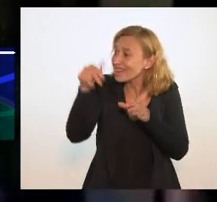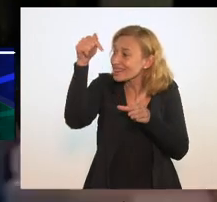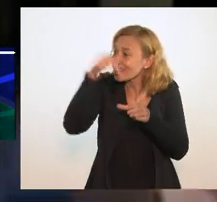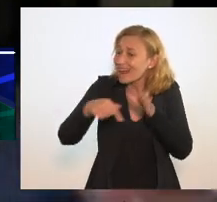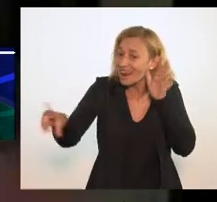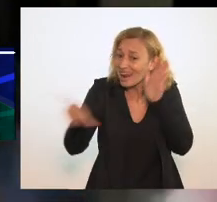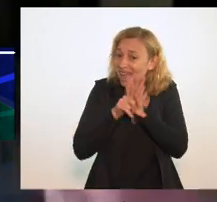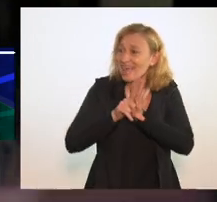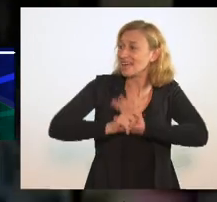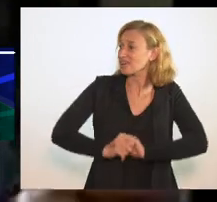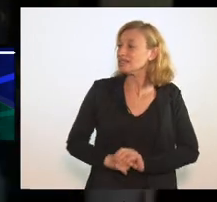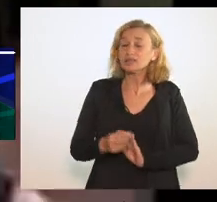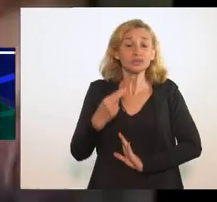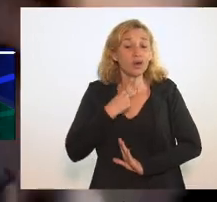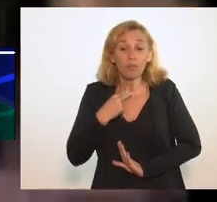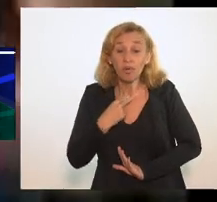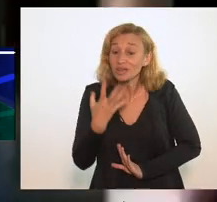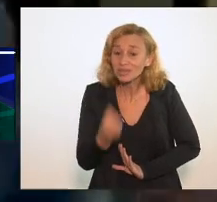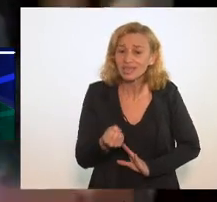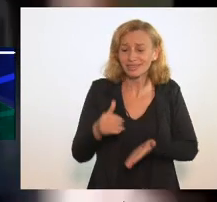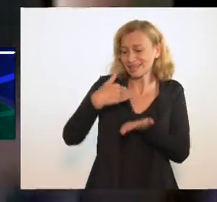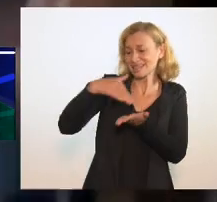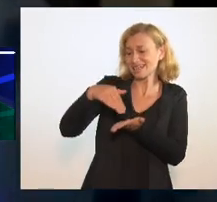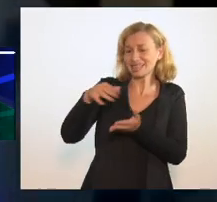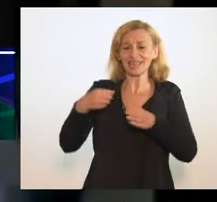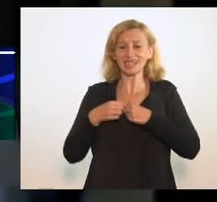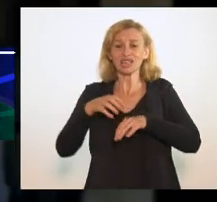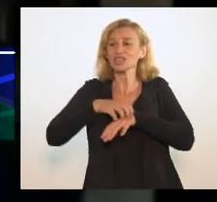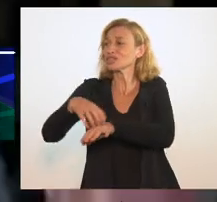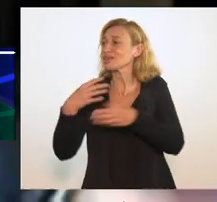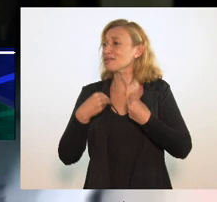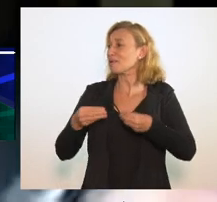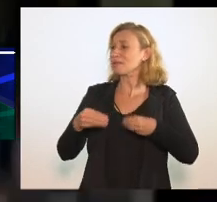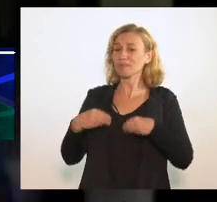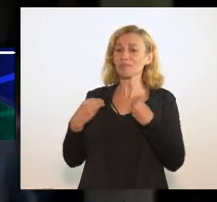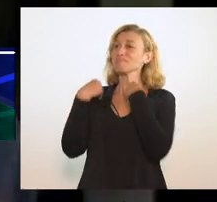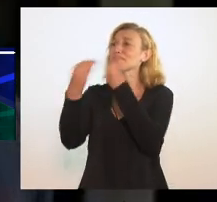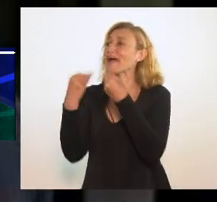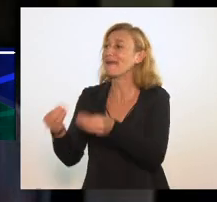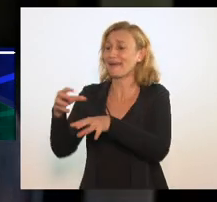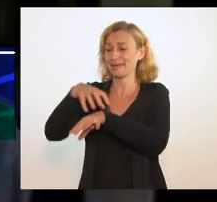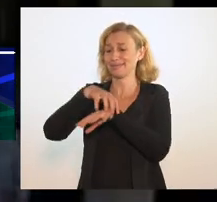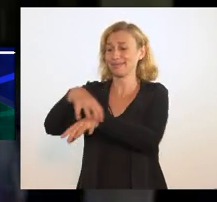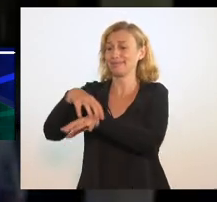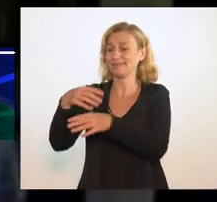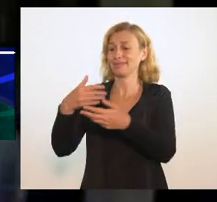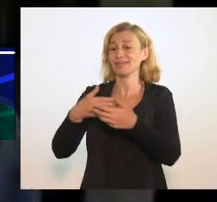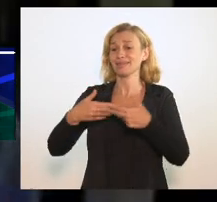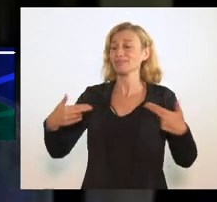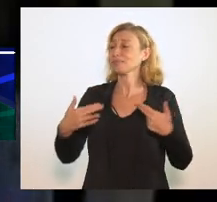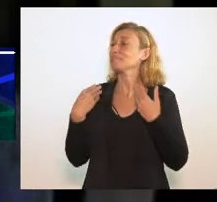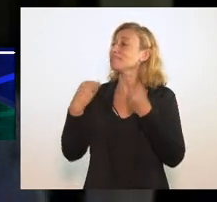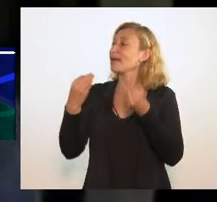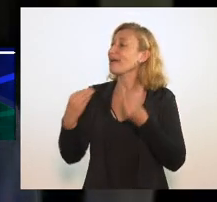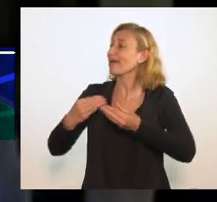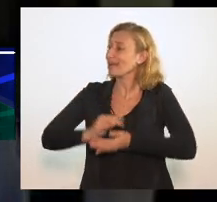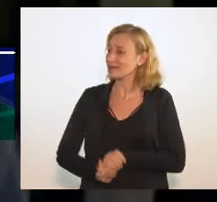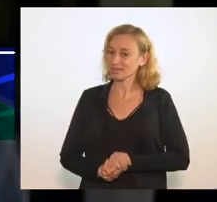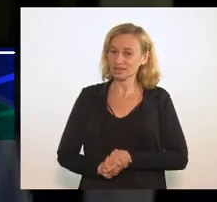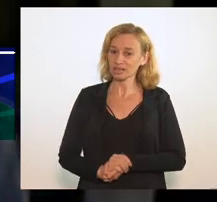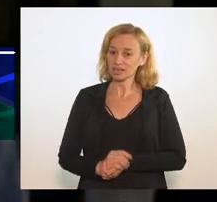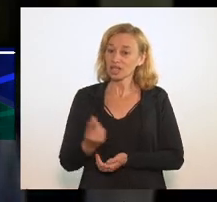entendeu? Então, nós não podemos... Então, essa Secretaria de Transportes serve para quê? Quer dizer, a gente está vendo a Getransp dando aumento